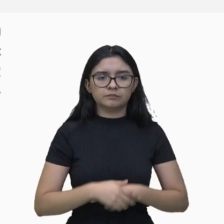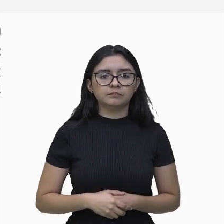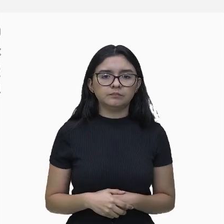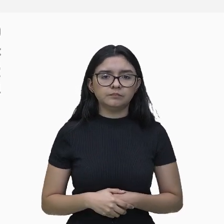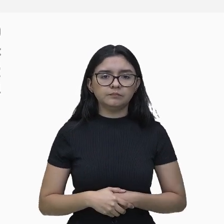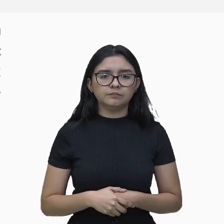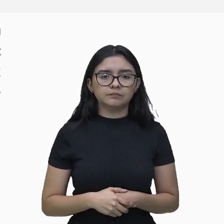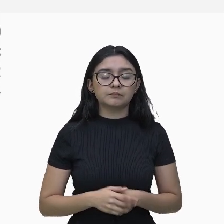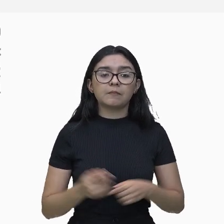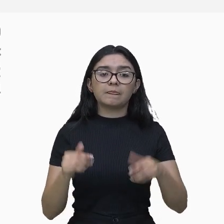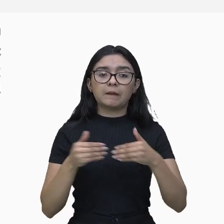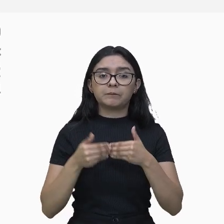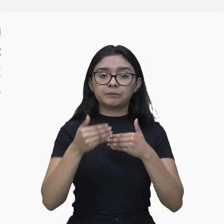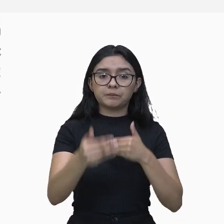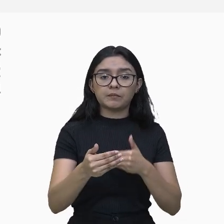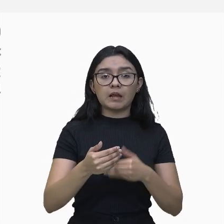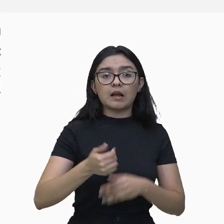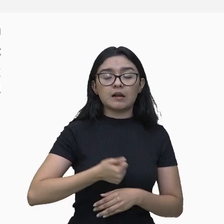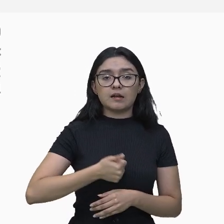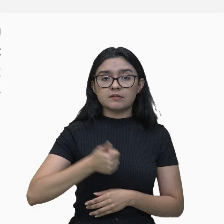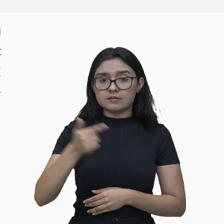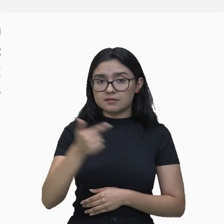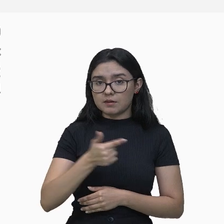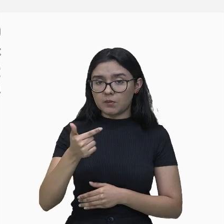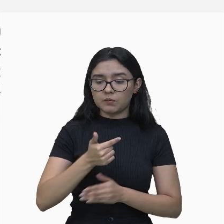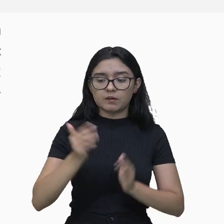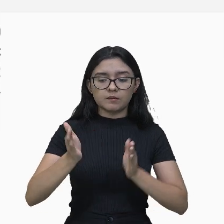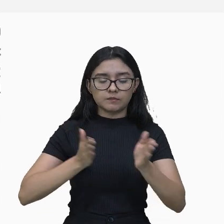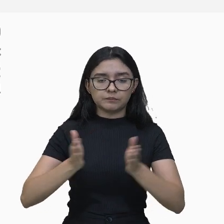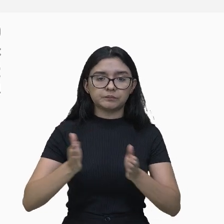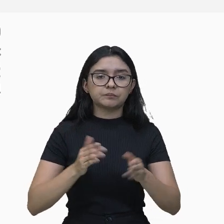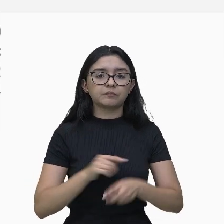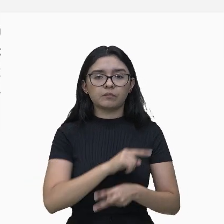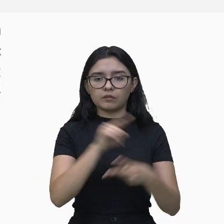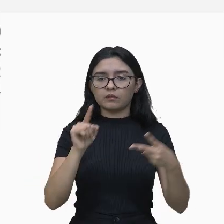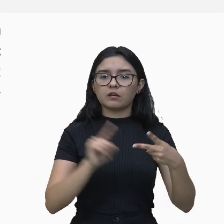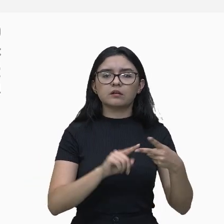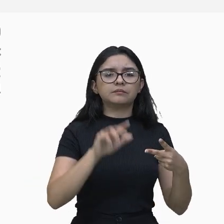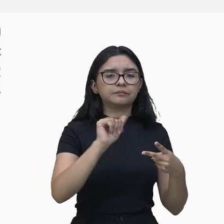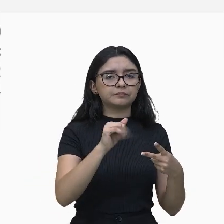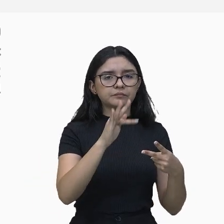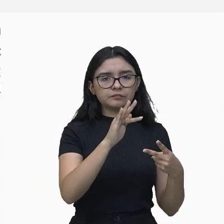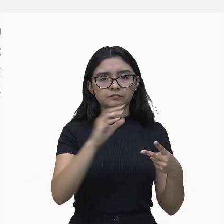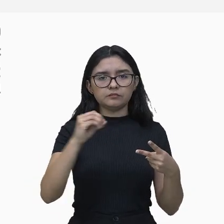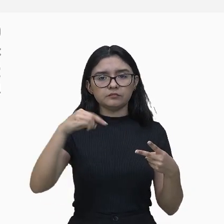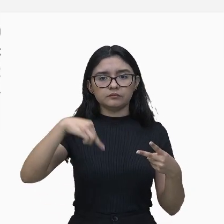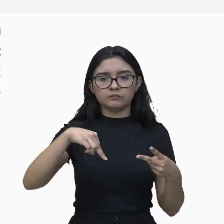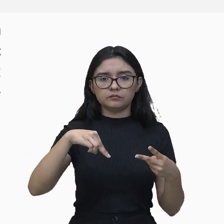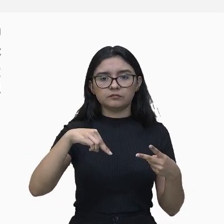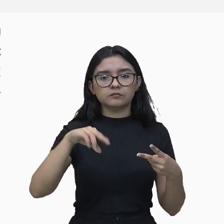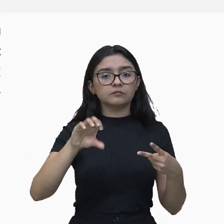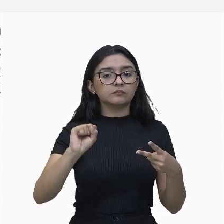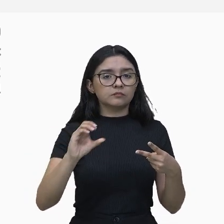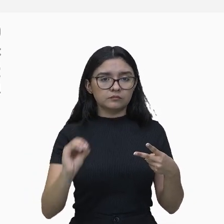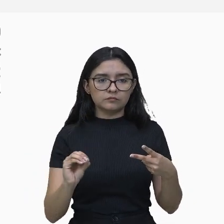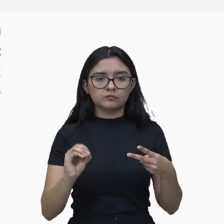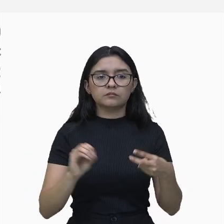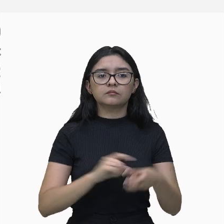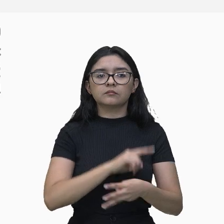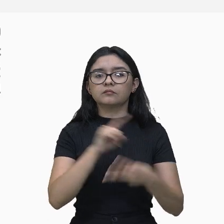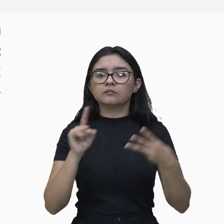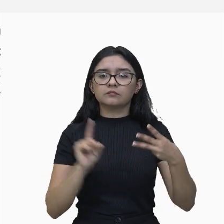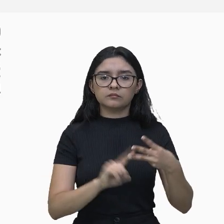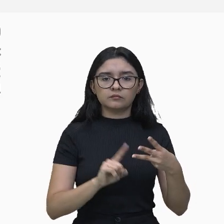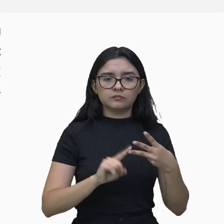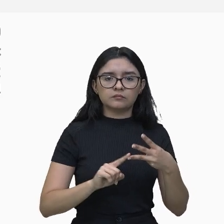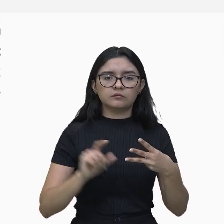e a partir daí a segunda fase. Já Afonso Romano de Santana aponta 3 e Massaúdo